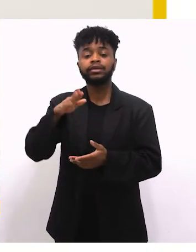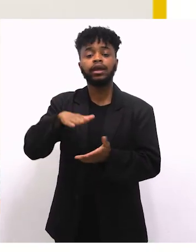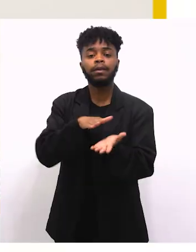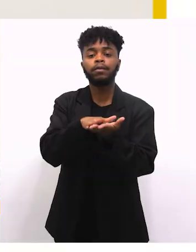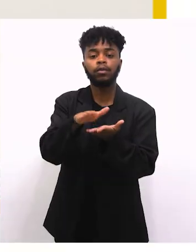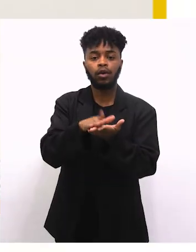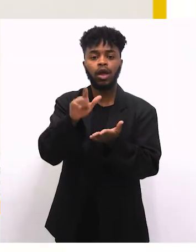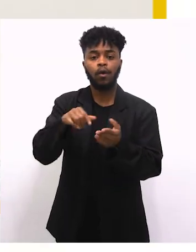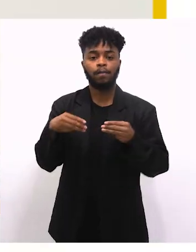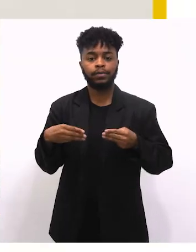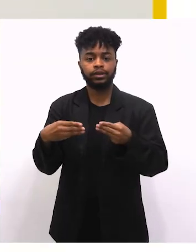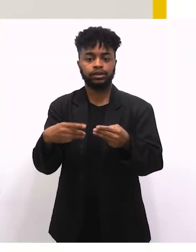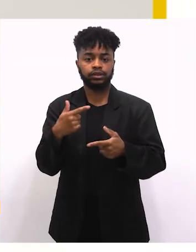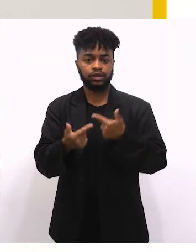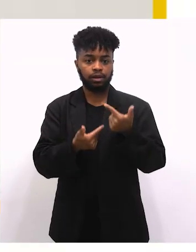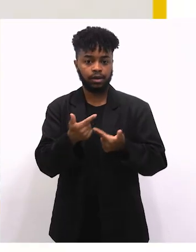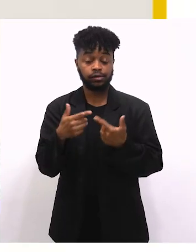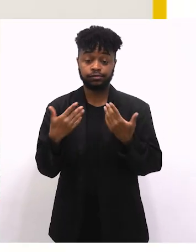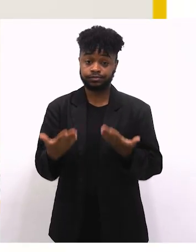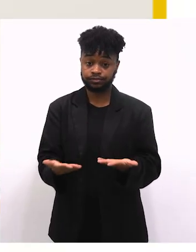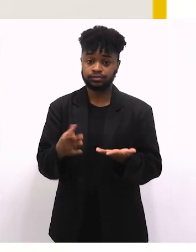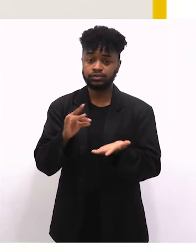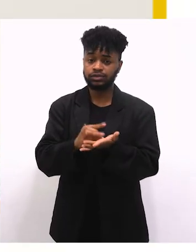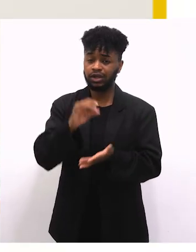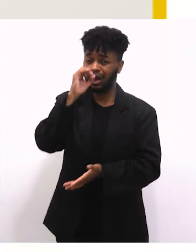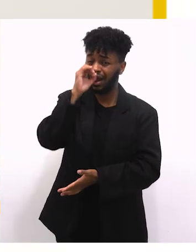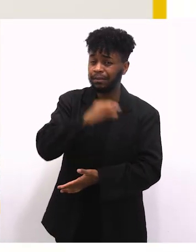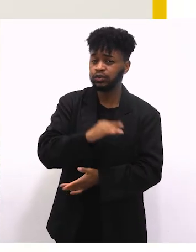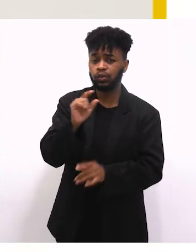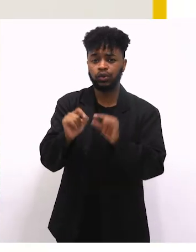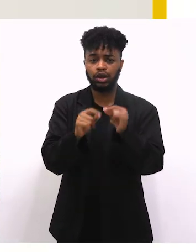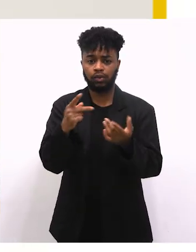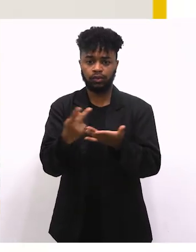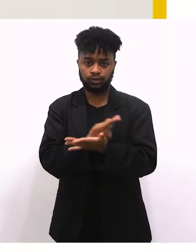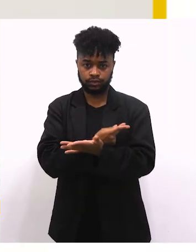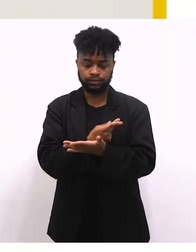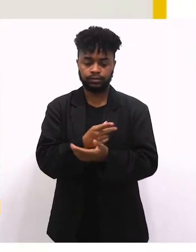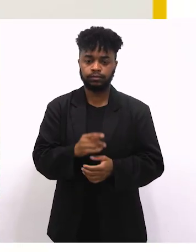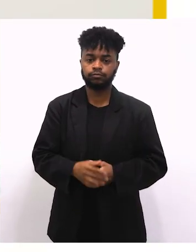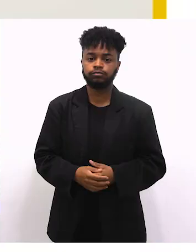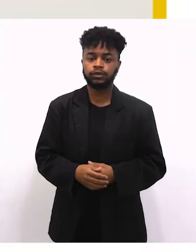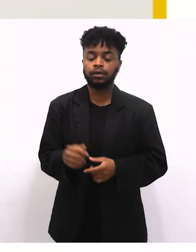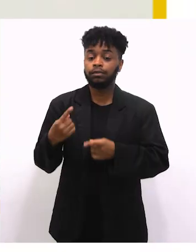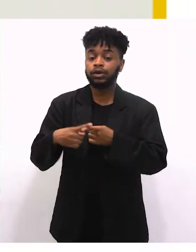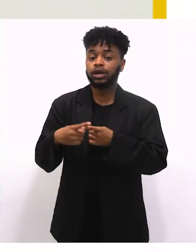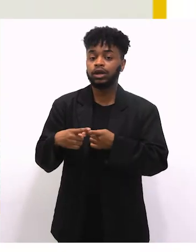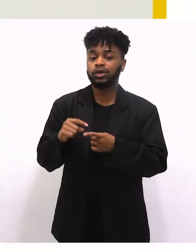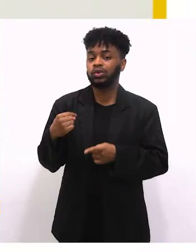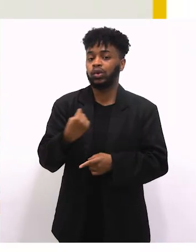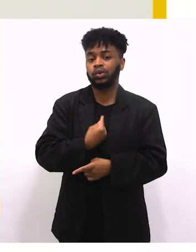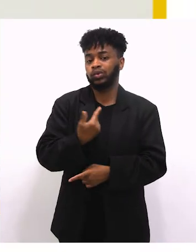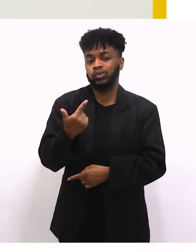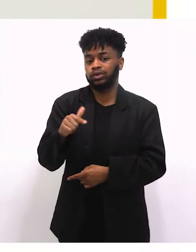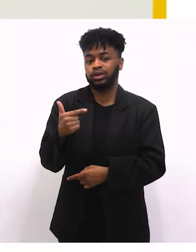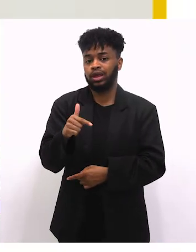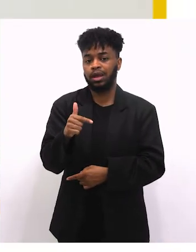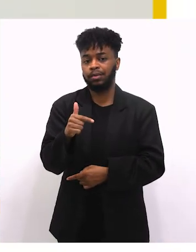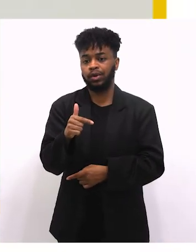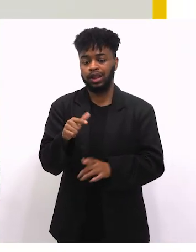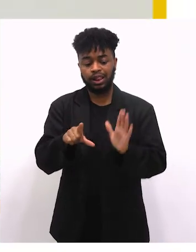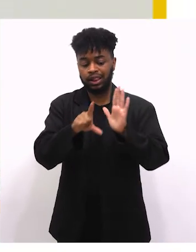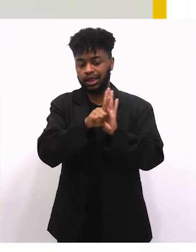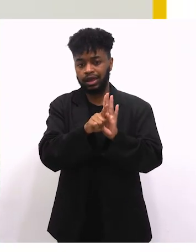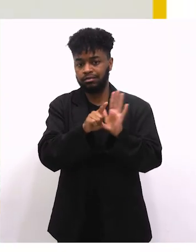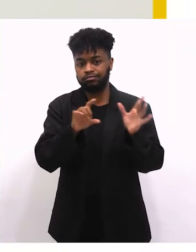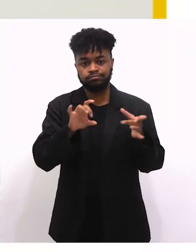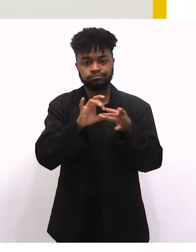do Trabalho. Então, na verdade, é um absurdo o que acontece. Nós não temos o respaldo legal da